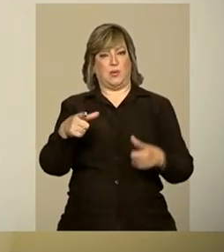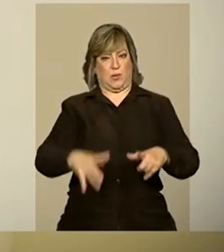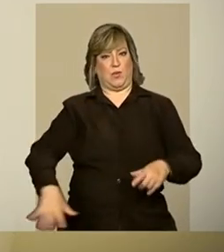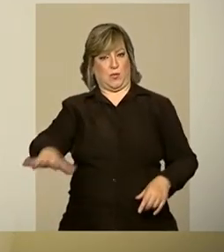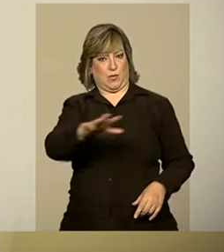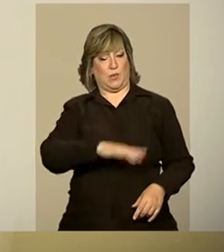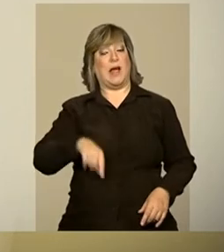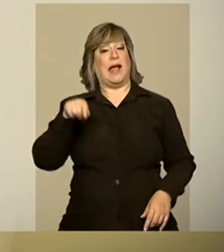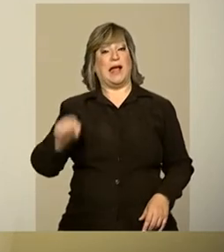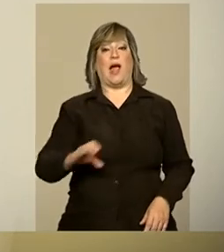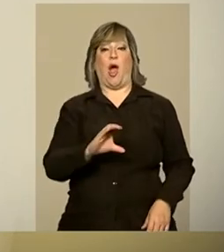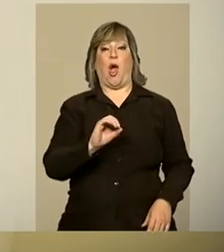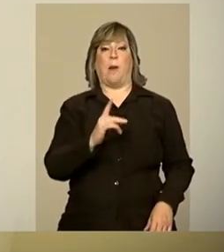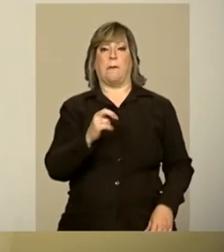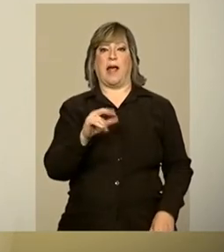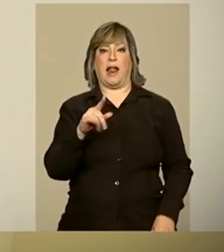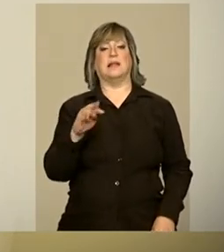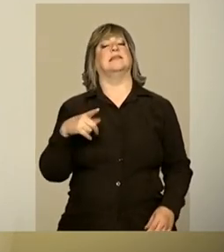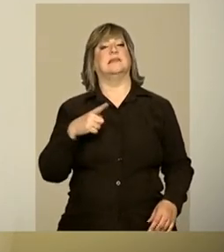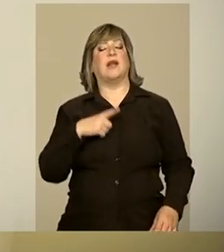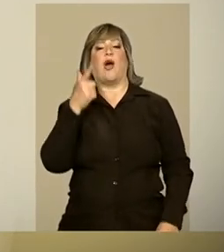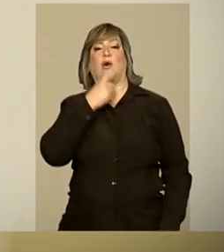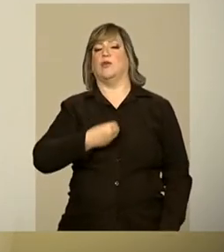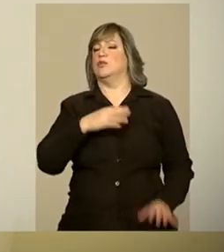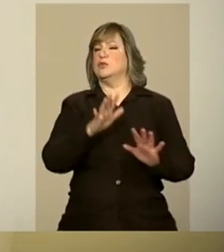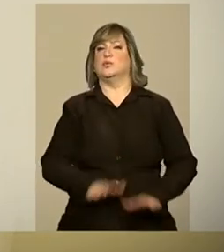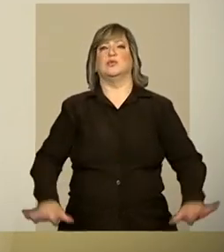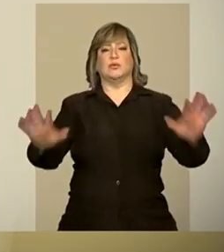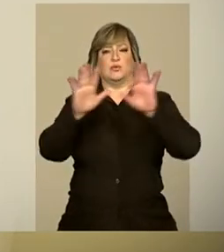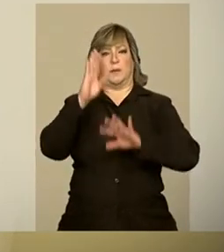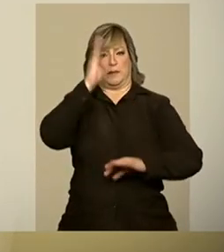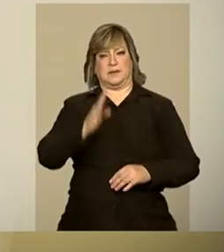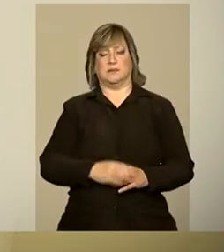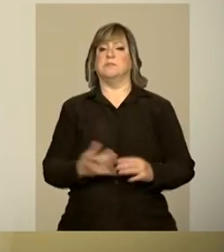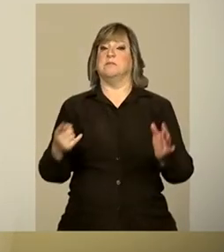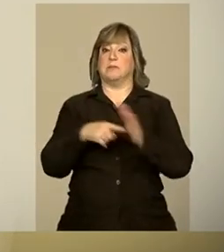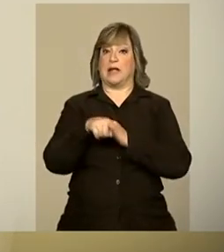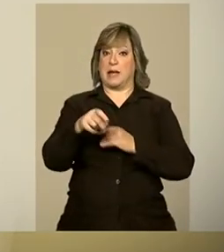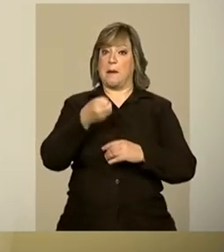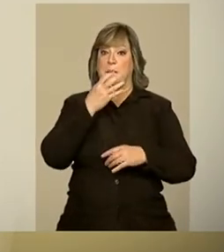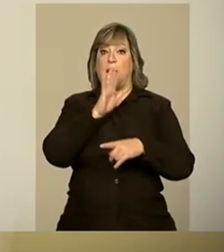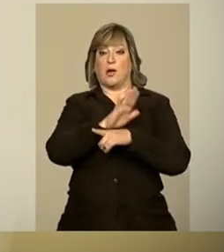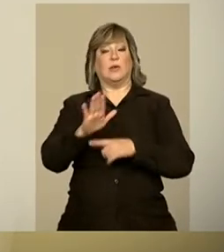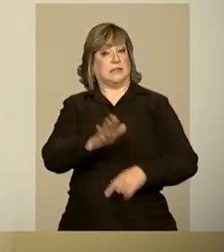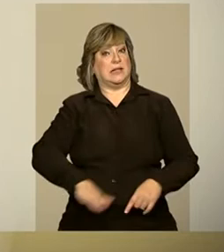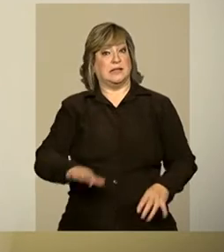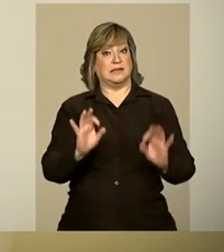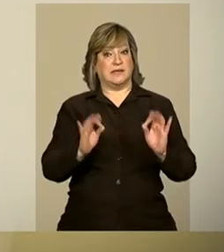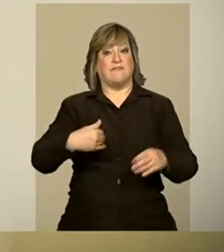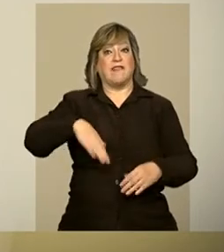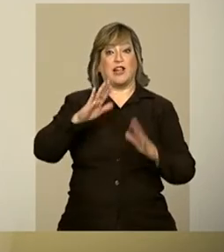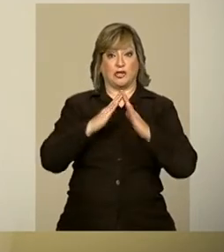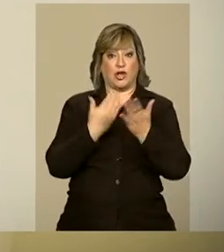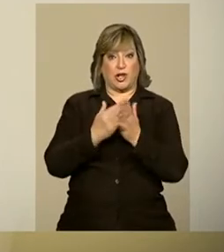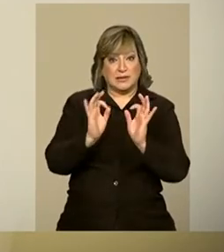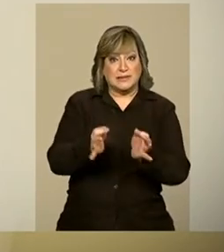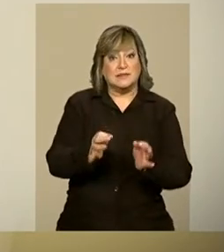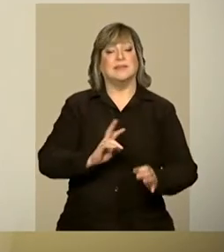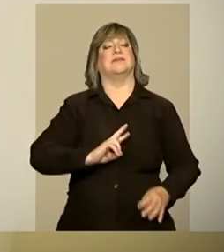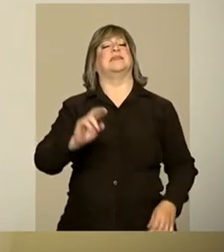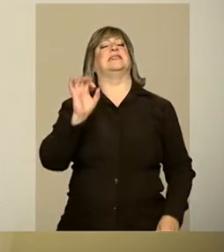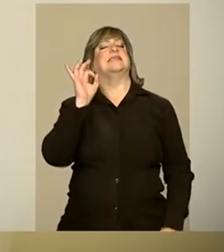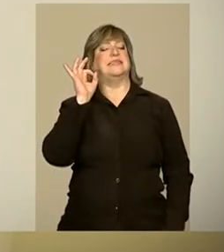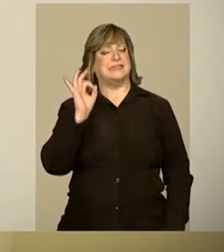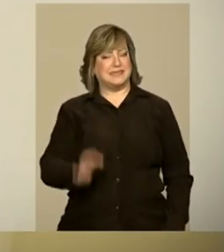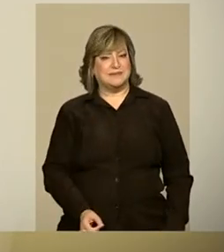Cooperlat, Luciano, está acontecendo por todo o Brasil. E essas máquinas beneficiam também as crianças que vão para a escola, não é?